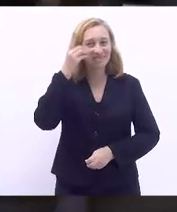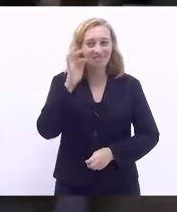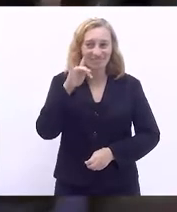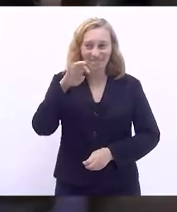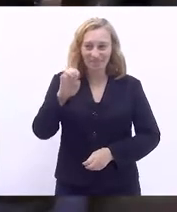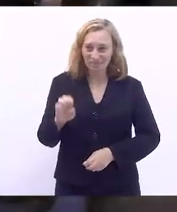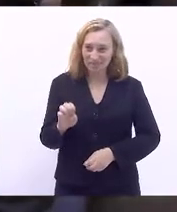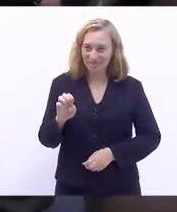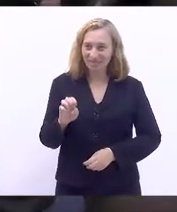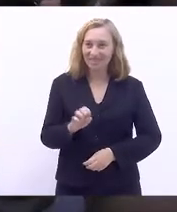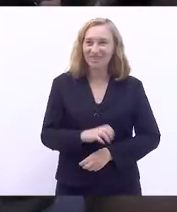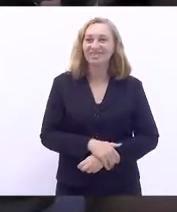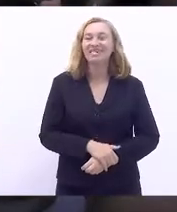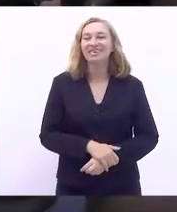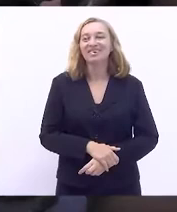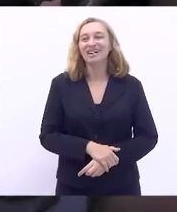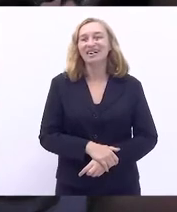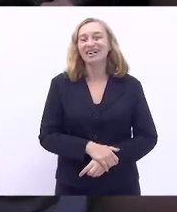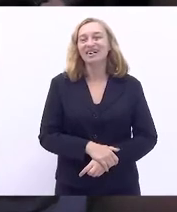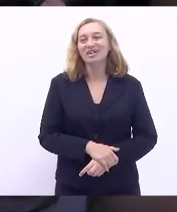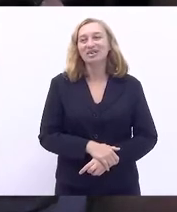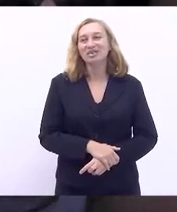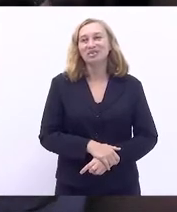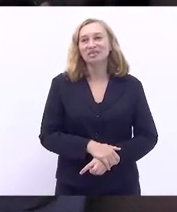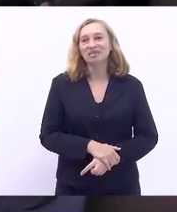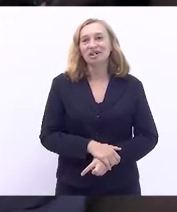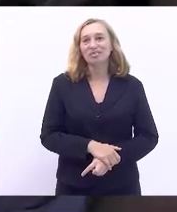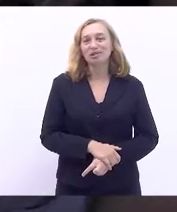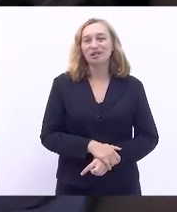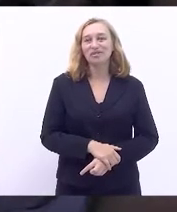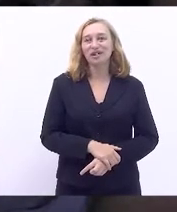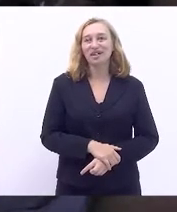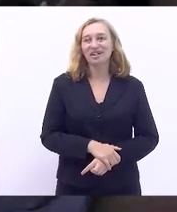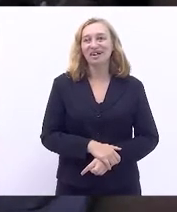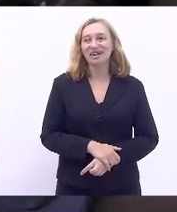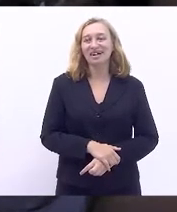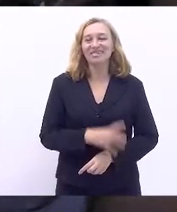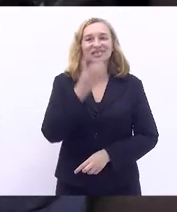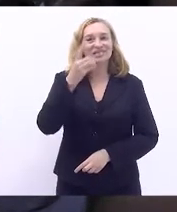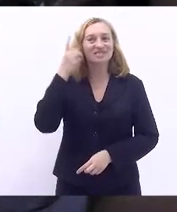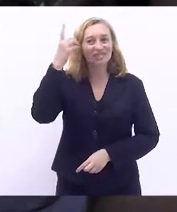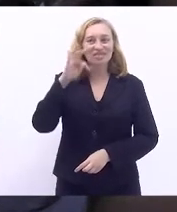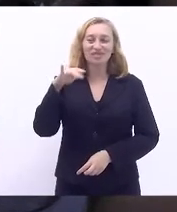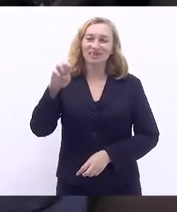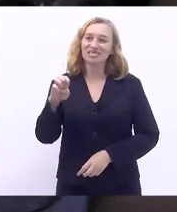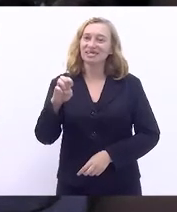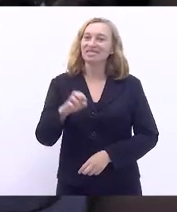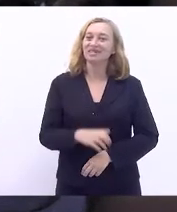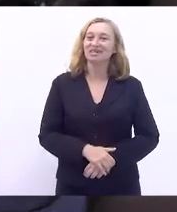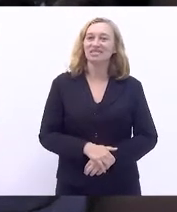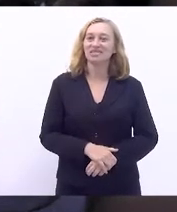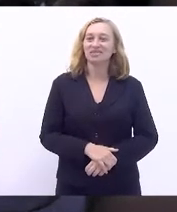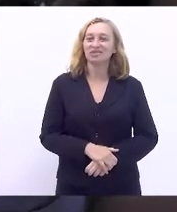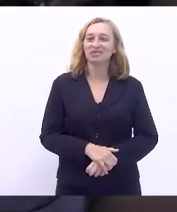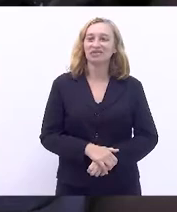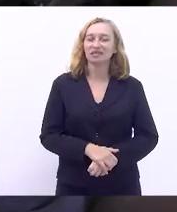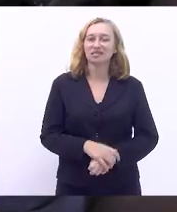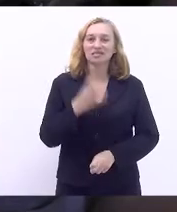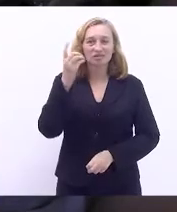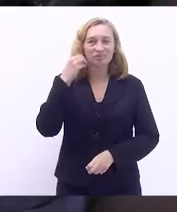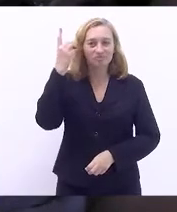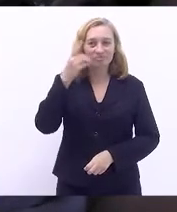Soares. Deputado Felipe Soares. Deputada Franciane Mota.